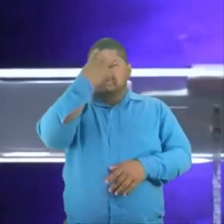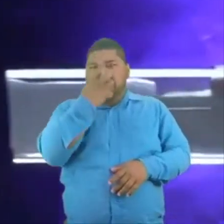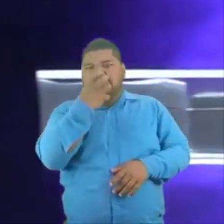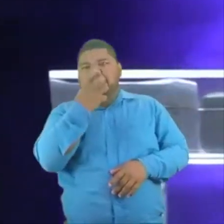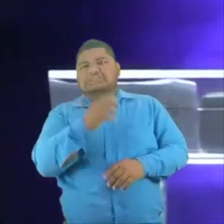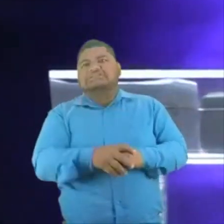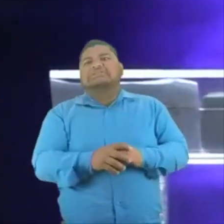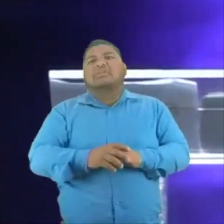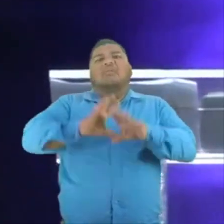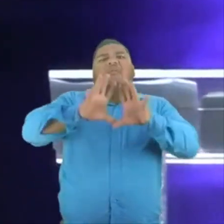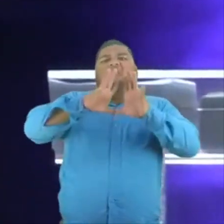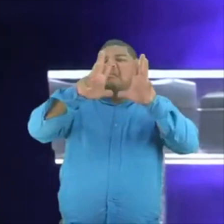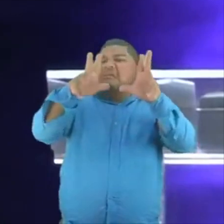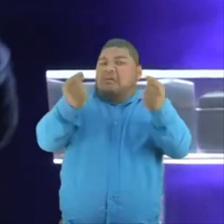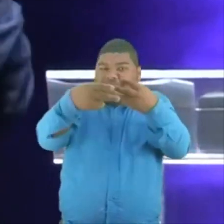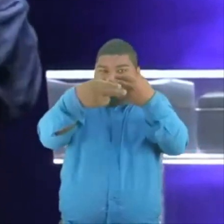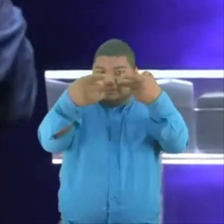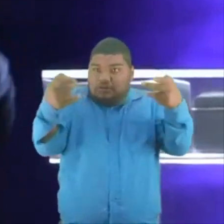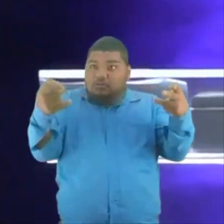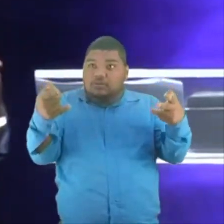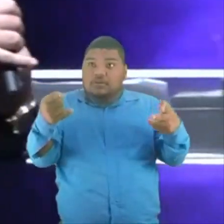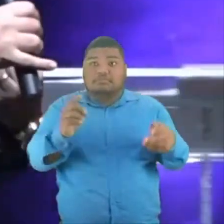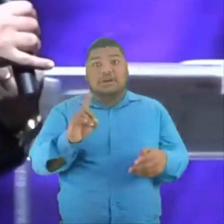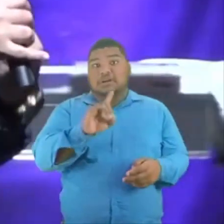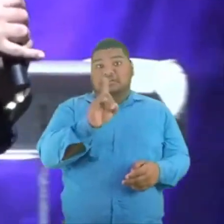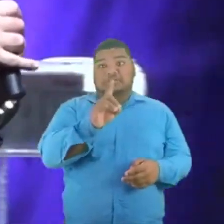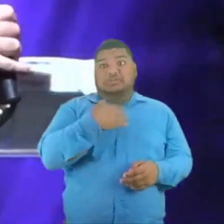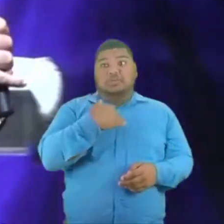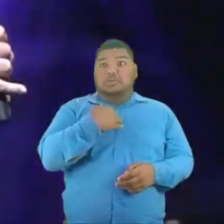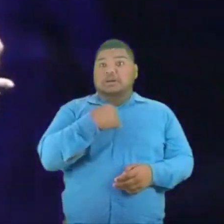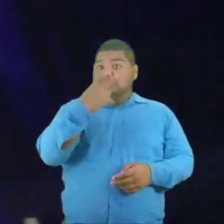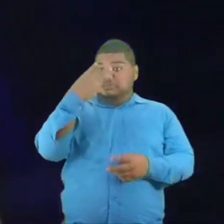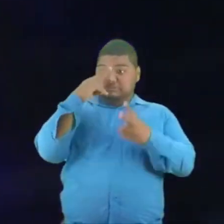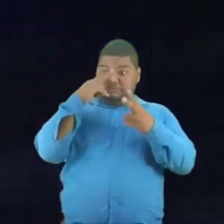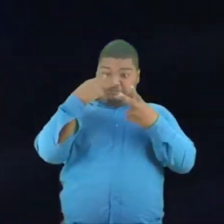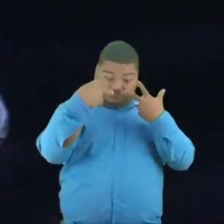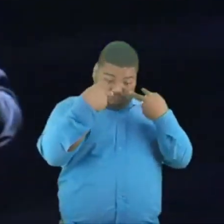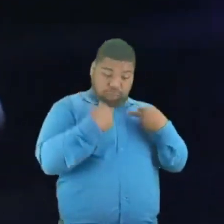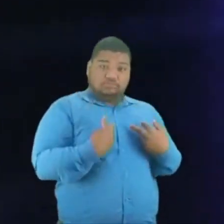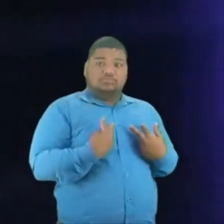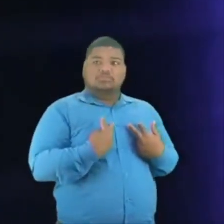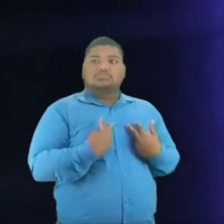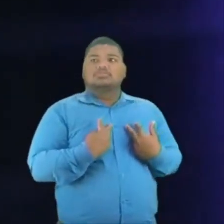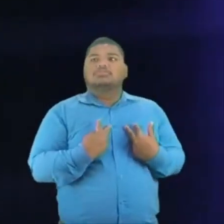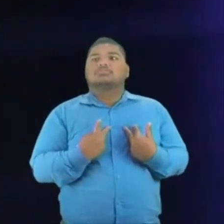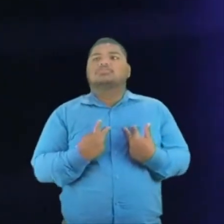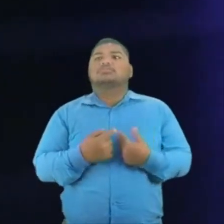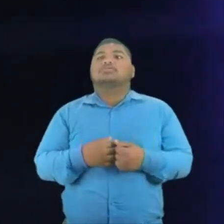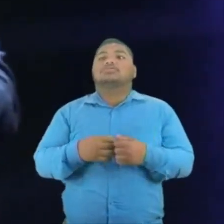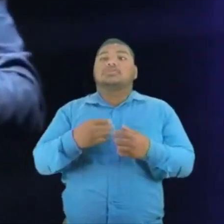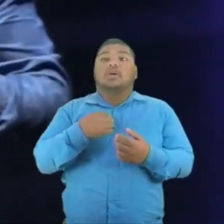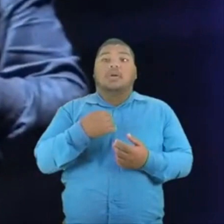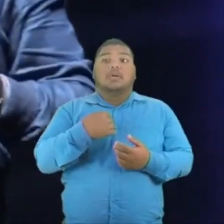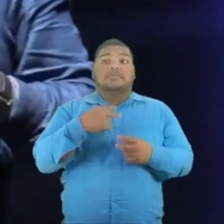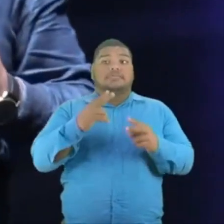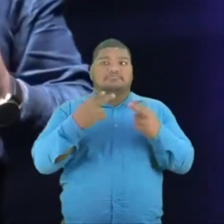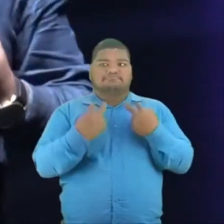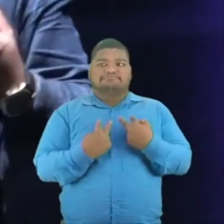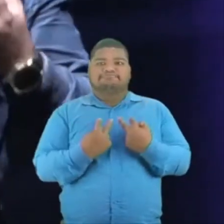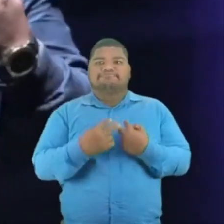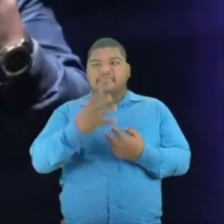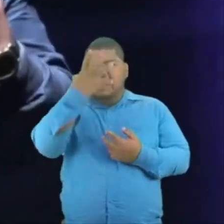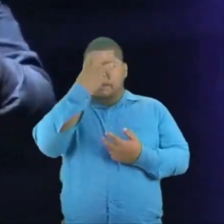com tanta coisa externa, mas a gente não consegue olhar para nós mesmos. E que nós somos parte dessa